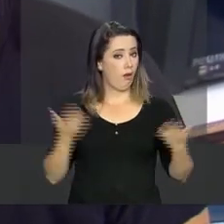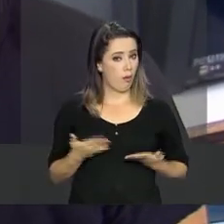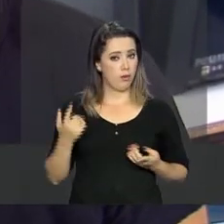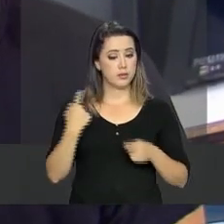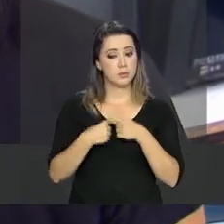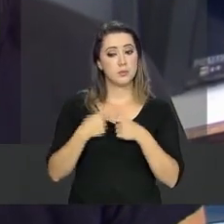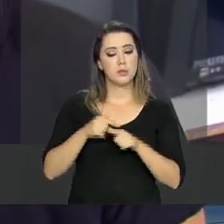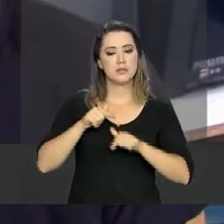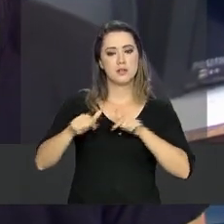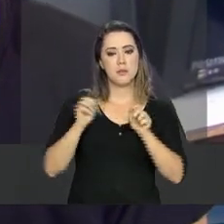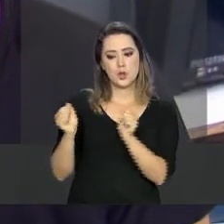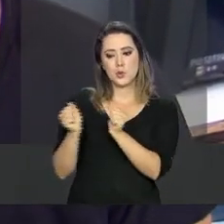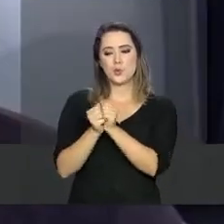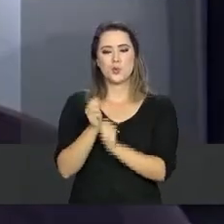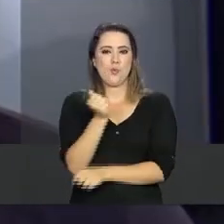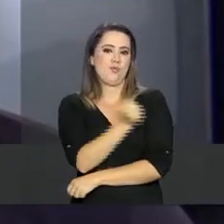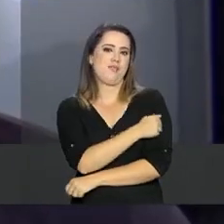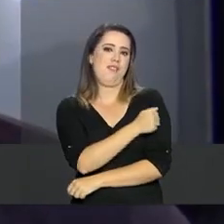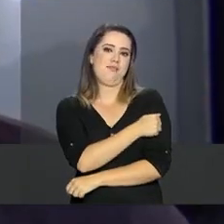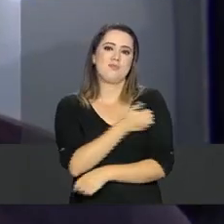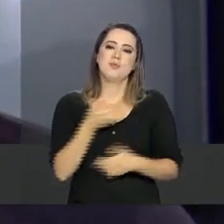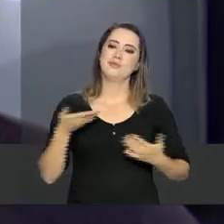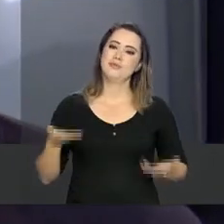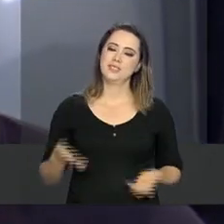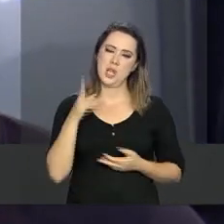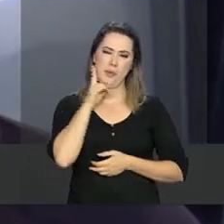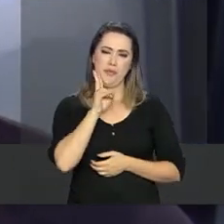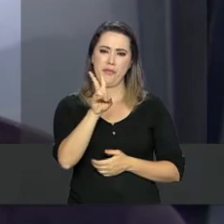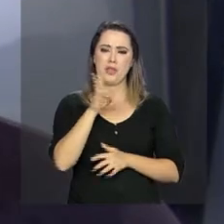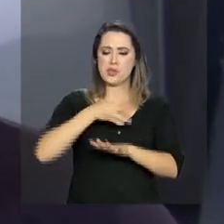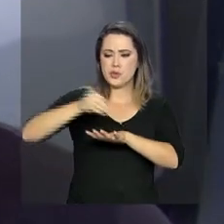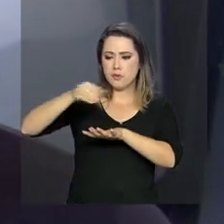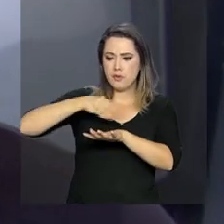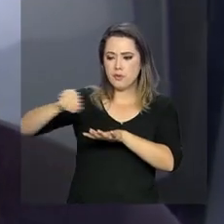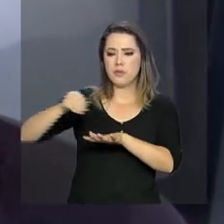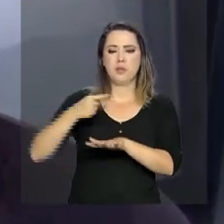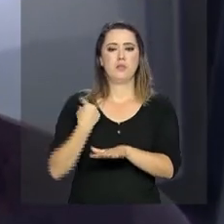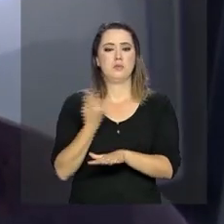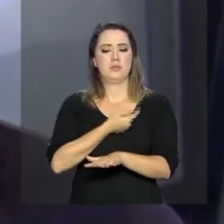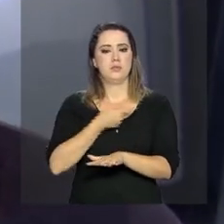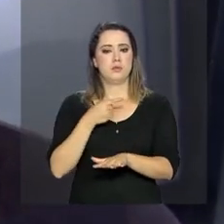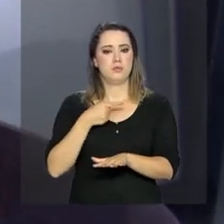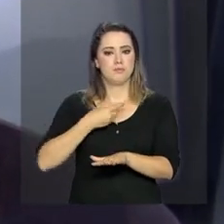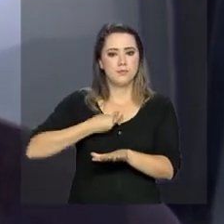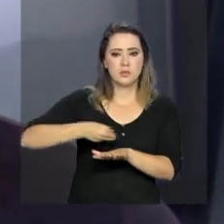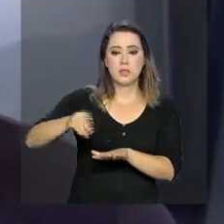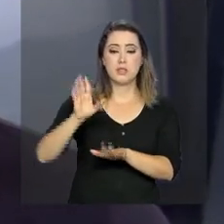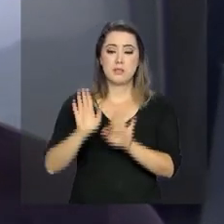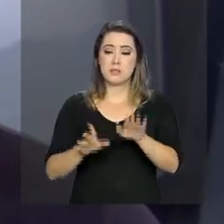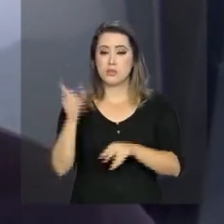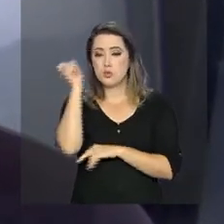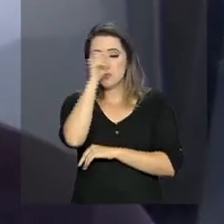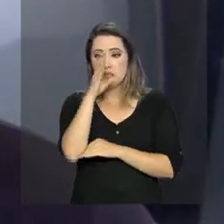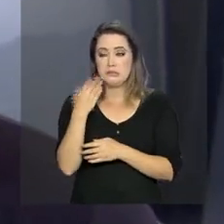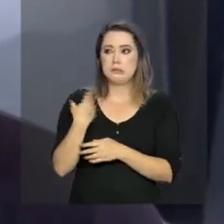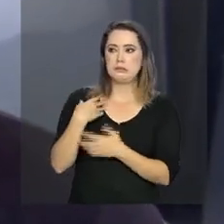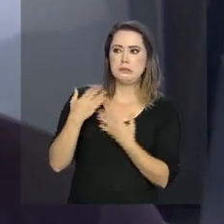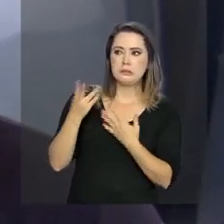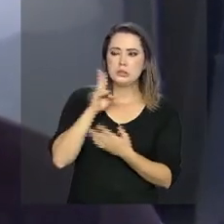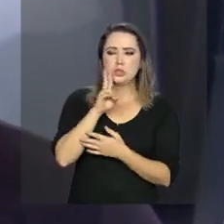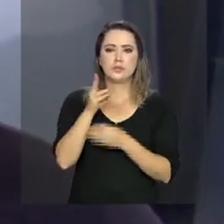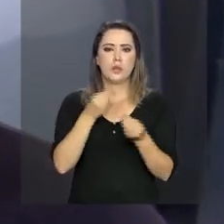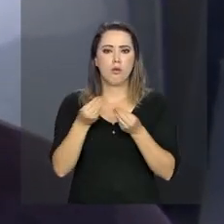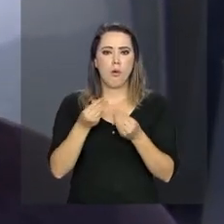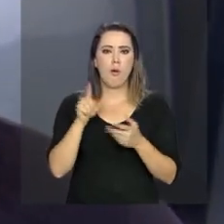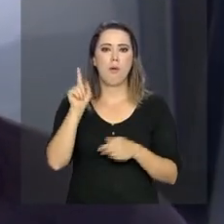trabalhar com meus alunos né e é ver né as notícias que a gente tem dificuldade é dividir a assistir